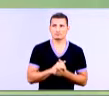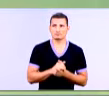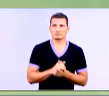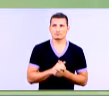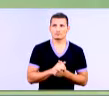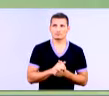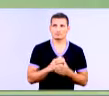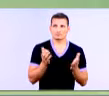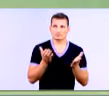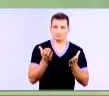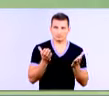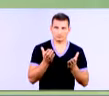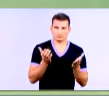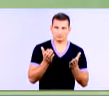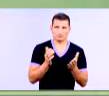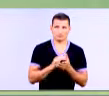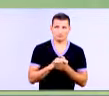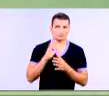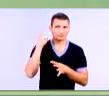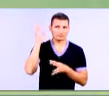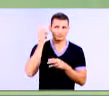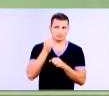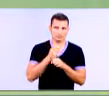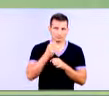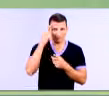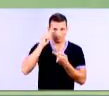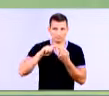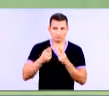Agora, fazendo uma revisão de lógica de programação, gente.